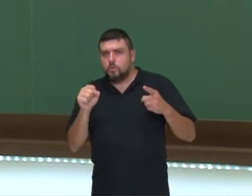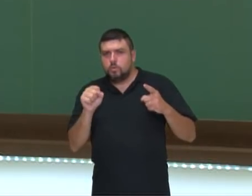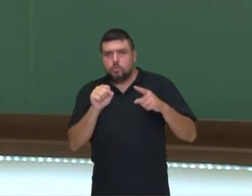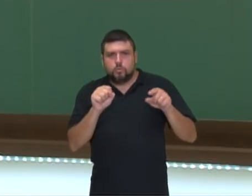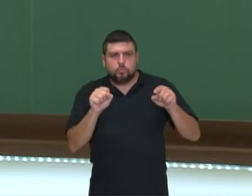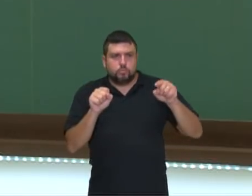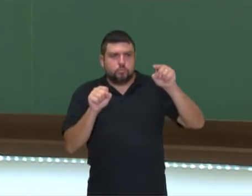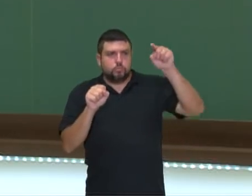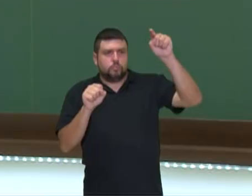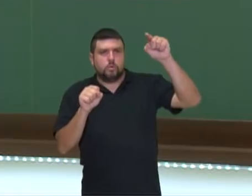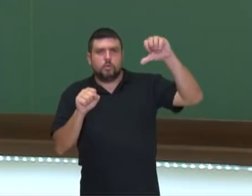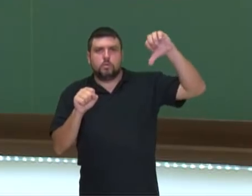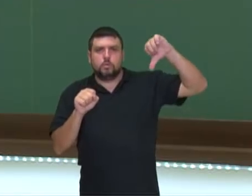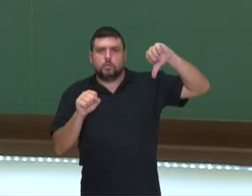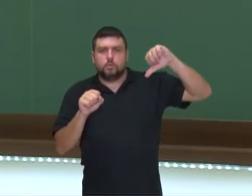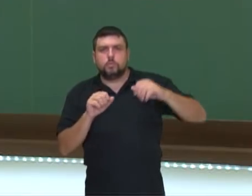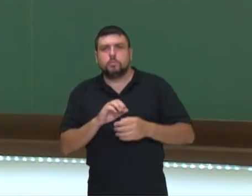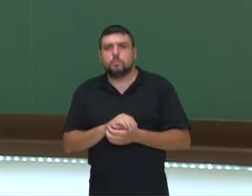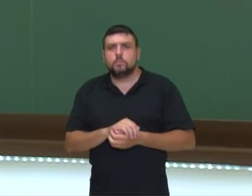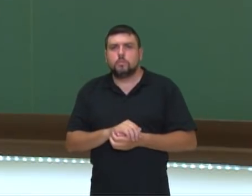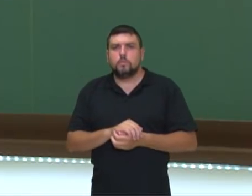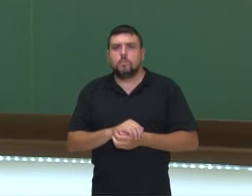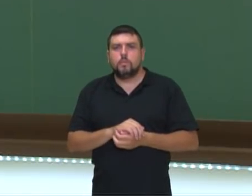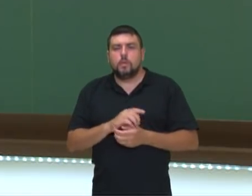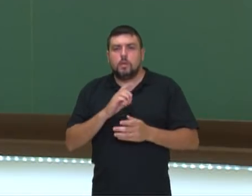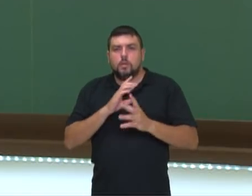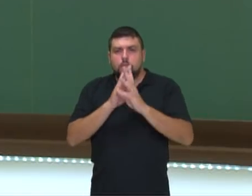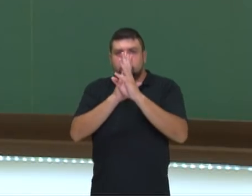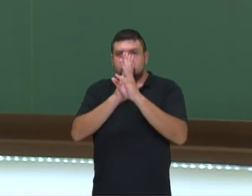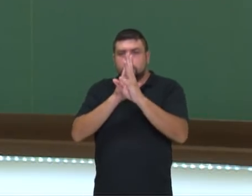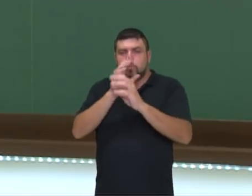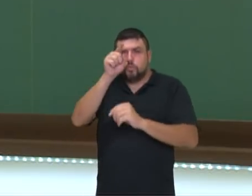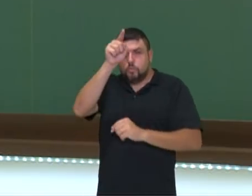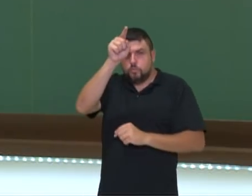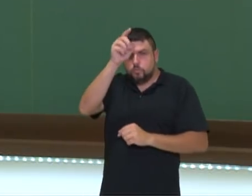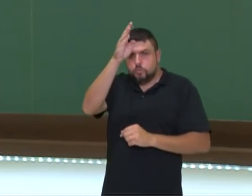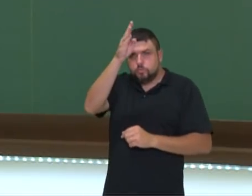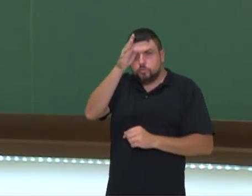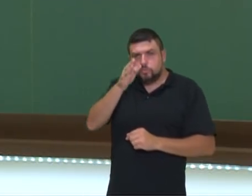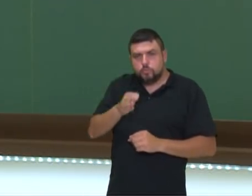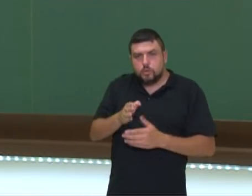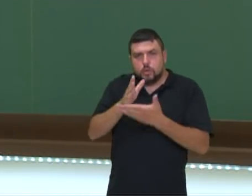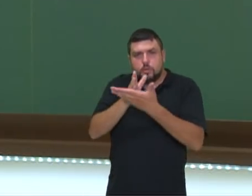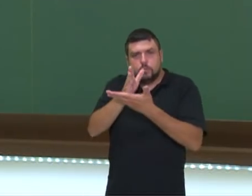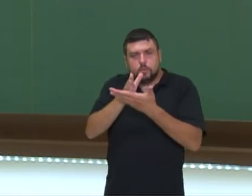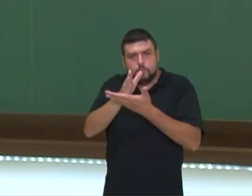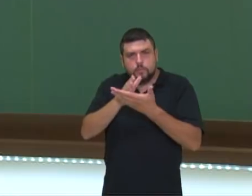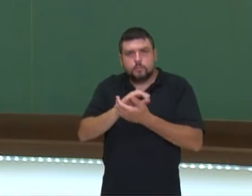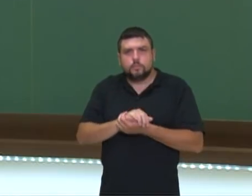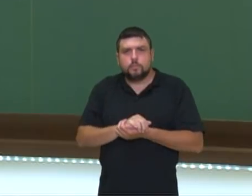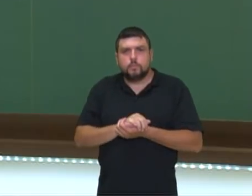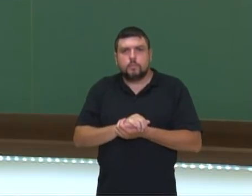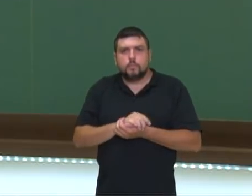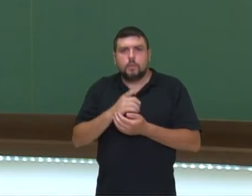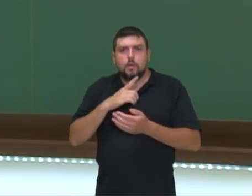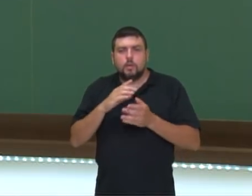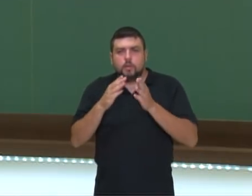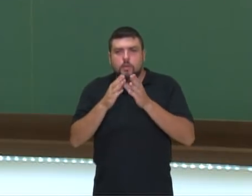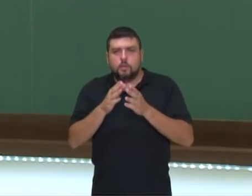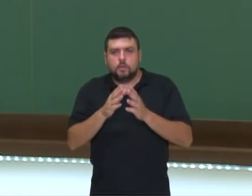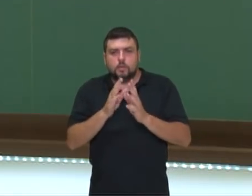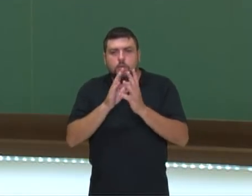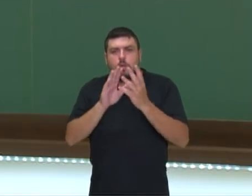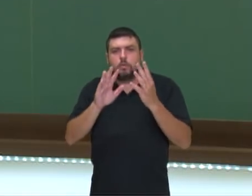metros de larguras. Temos aqui a rede que divide os dois espaços de jogo. Aqui nós temos uma linha que fica a 3 metros